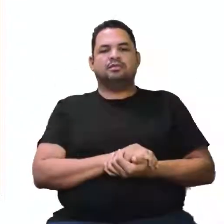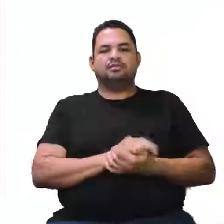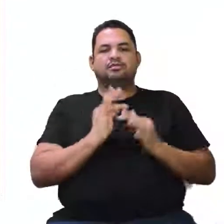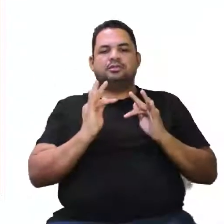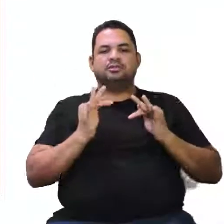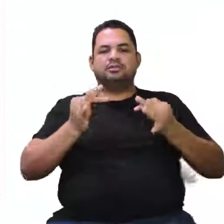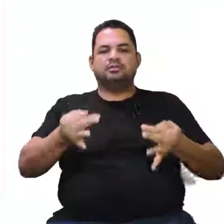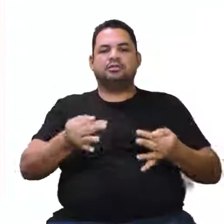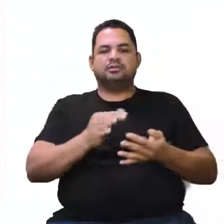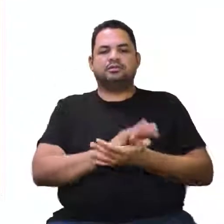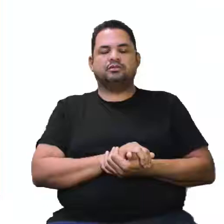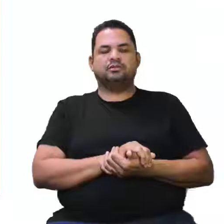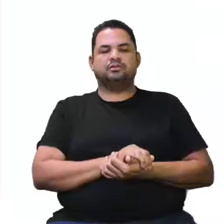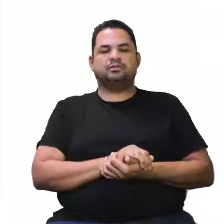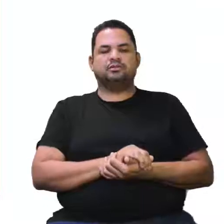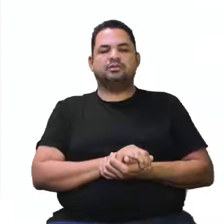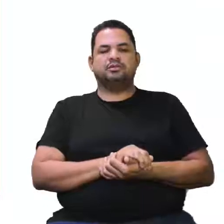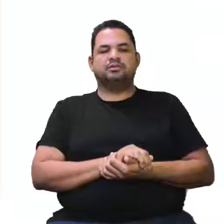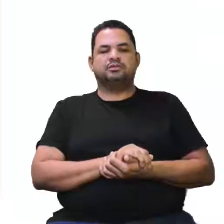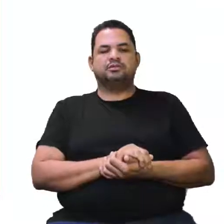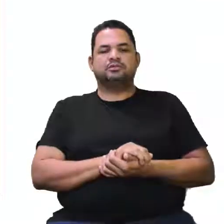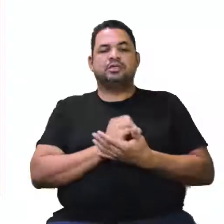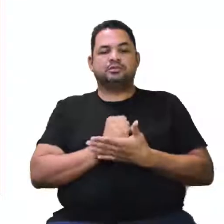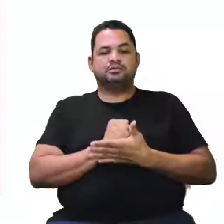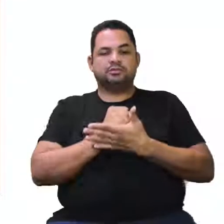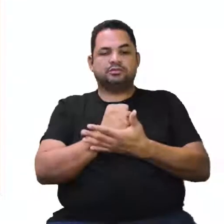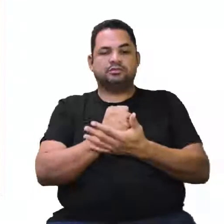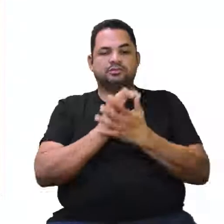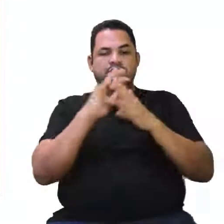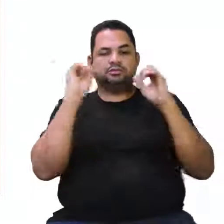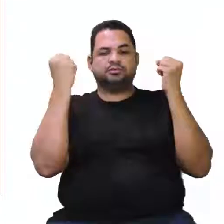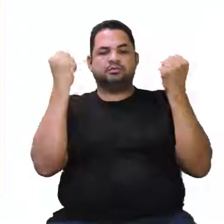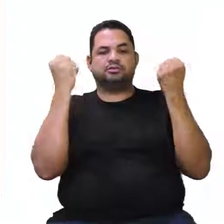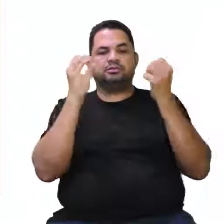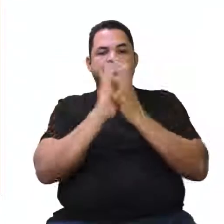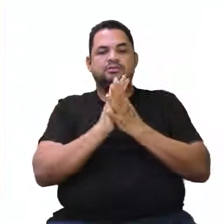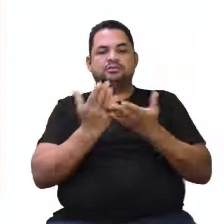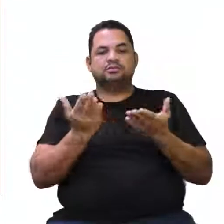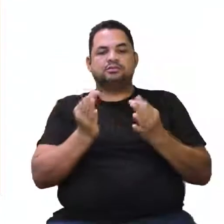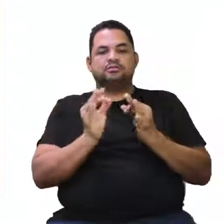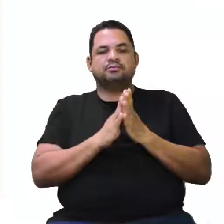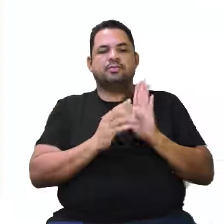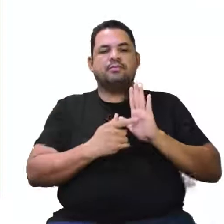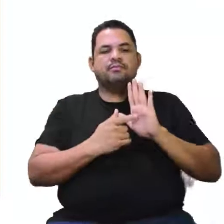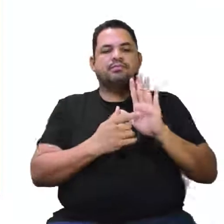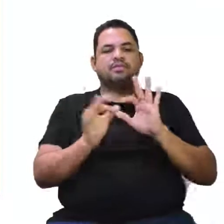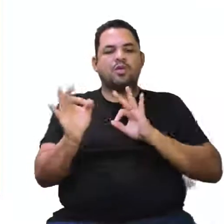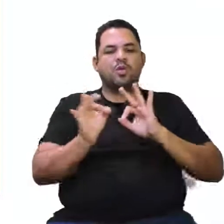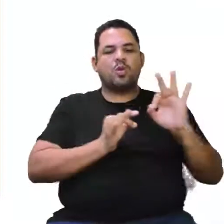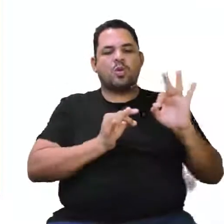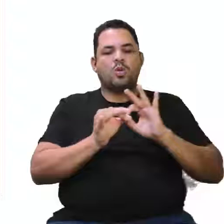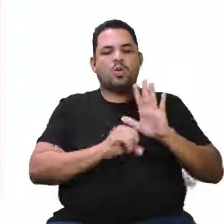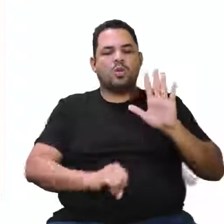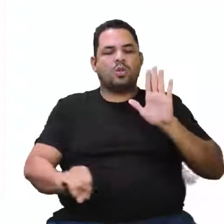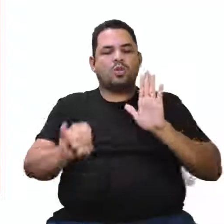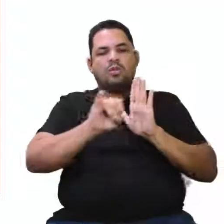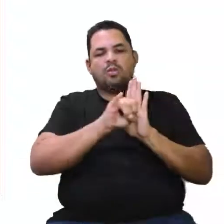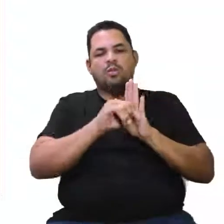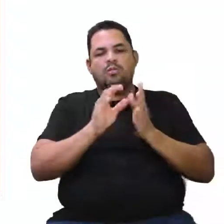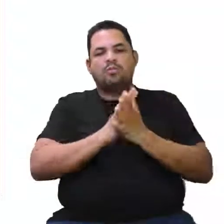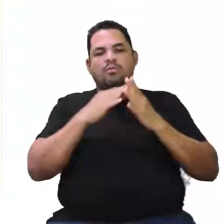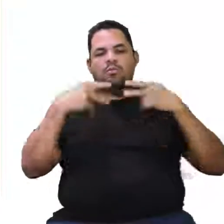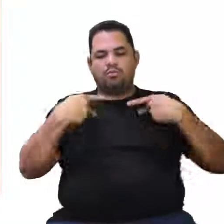por último, abordaremos aqui as contribuições que a atividade física apresenta aí nessa construção dessa